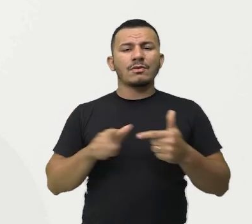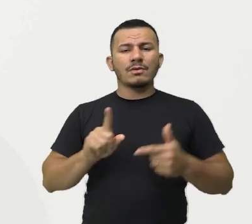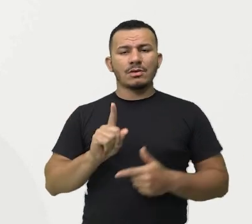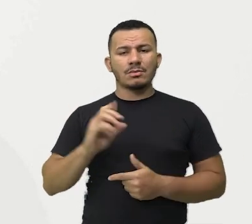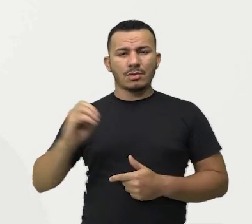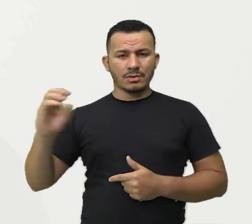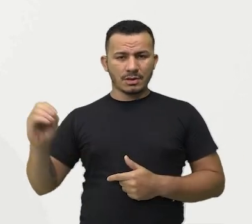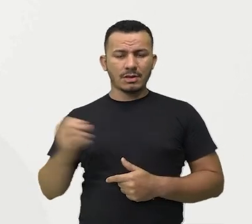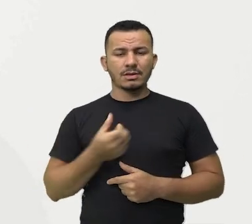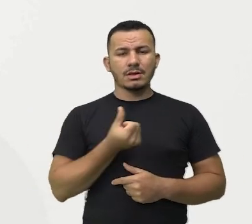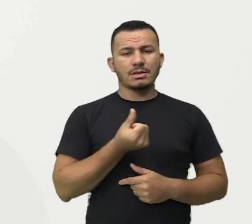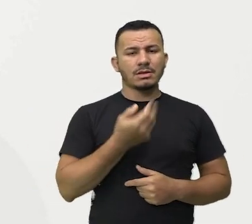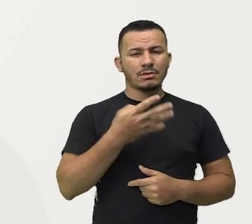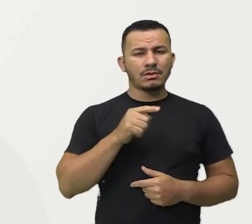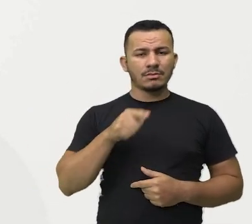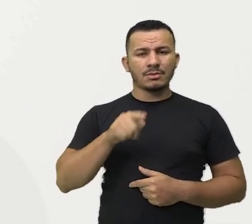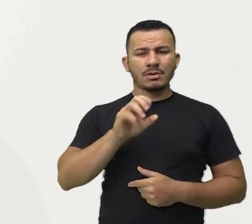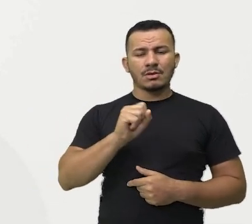100, dividindo